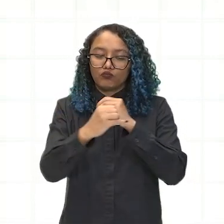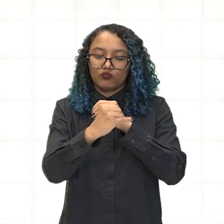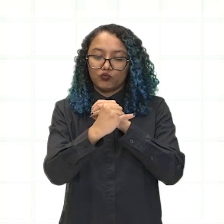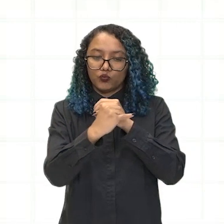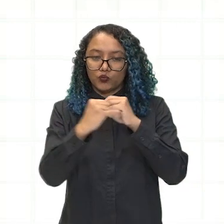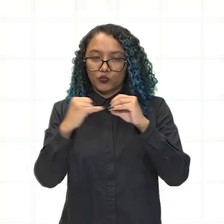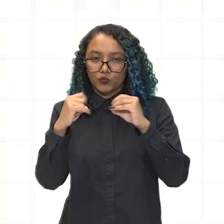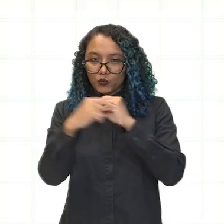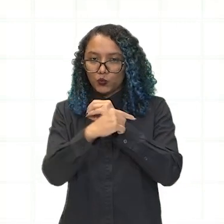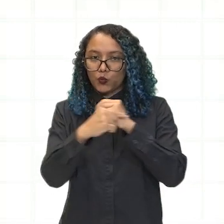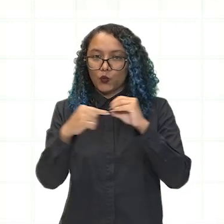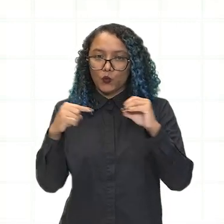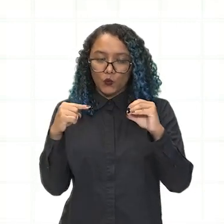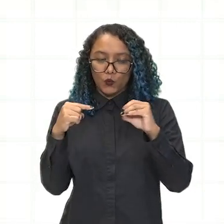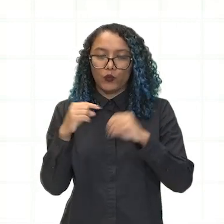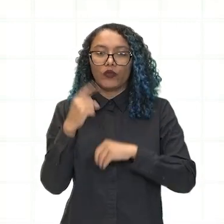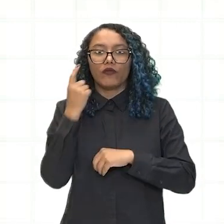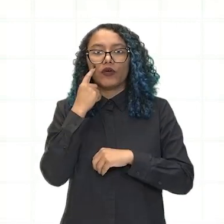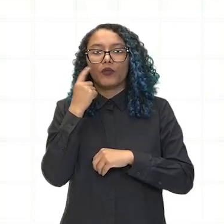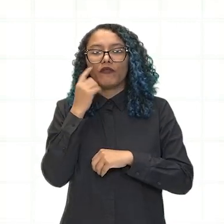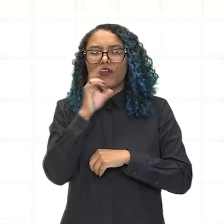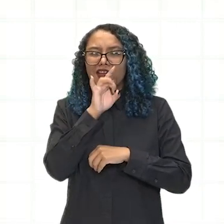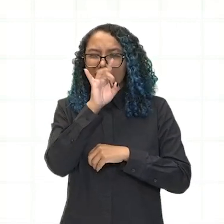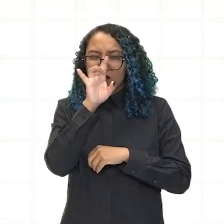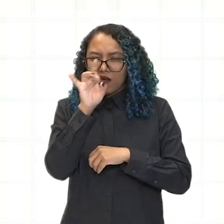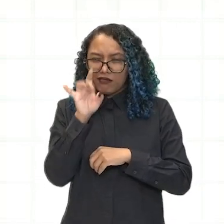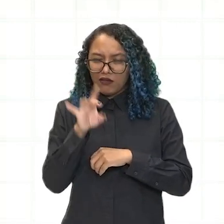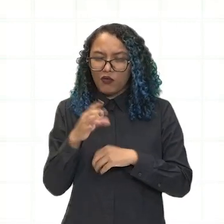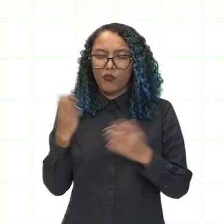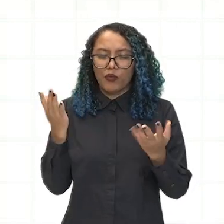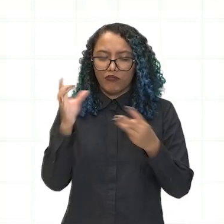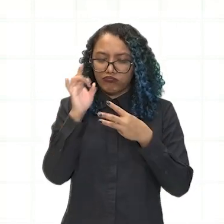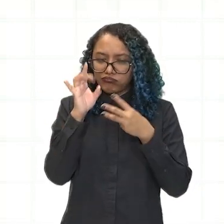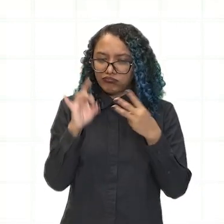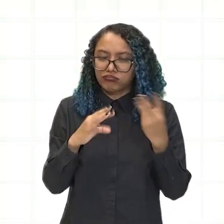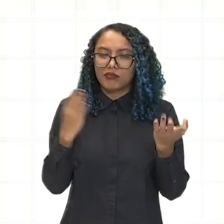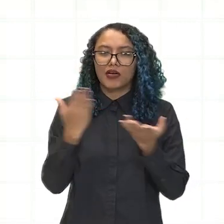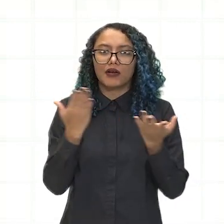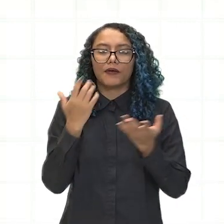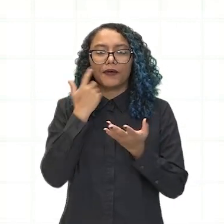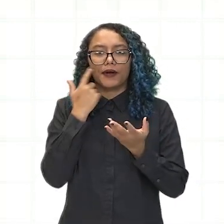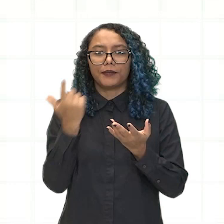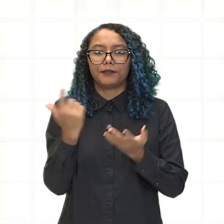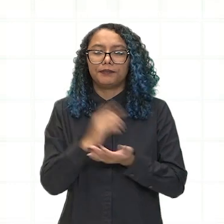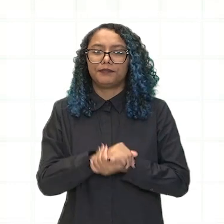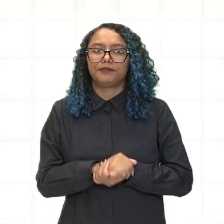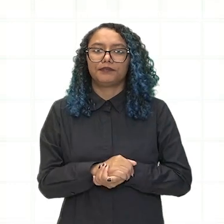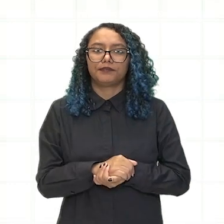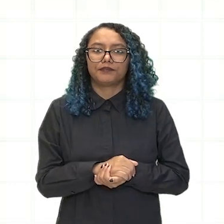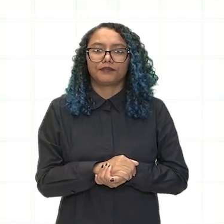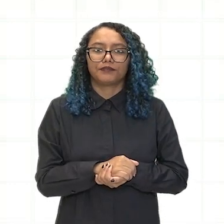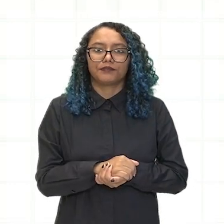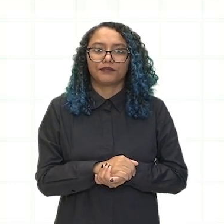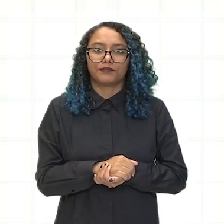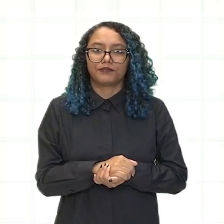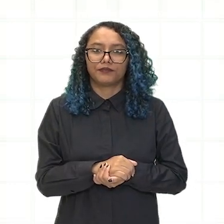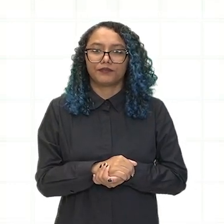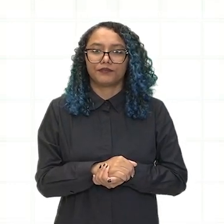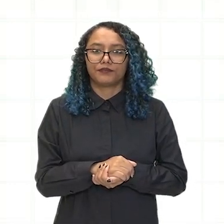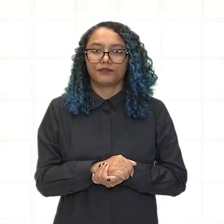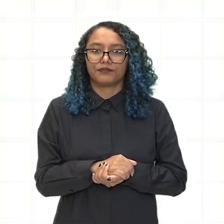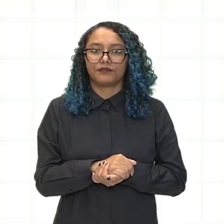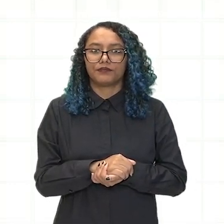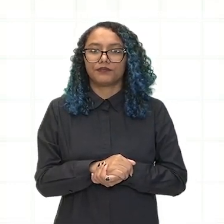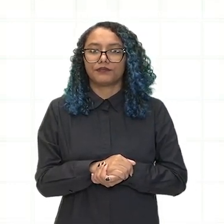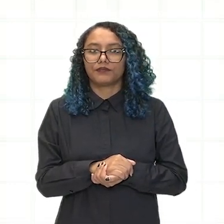Equador. Então, vamos ver sobre cada uma dessas, zona tropical ou intertropical, que está entre os trópicos, tá? Então, essa